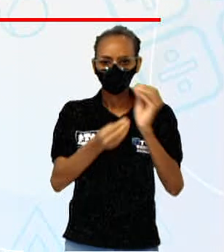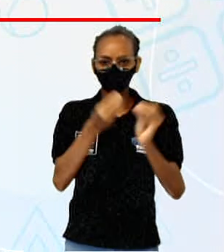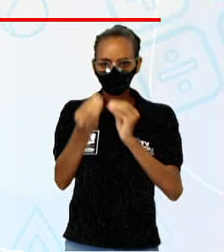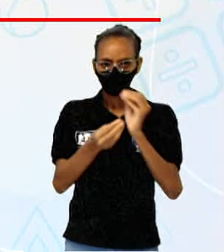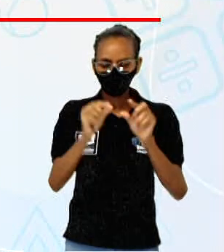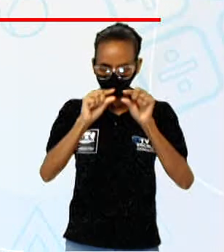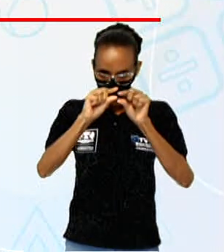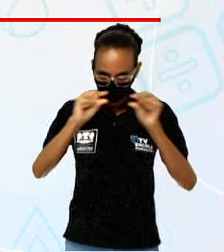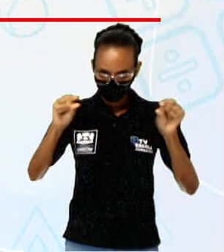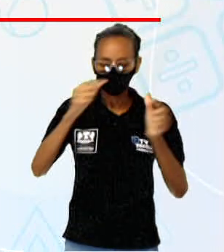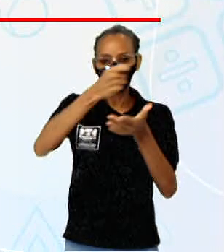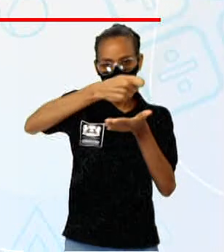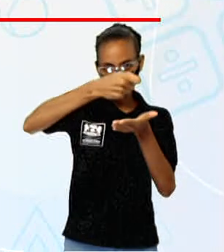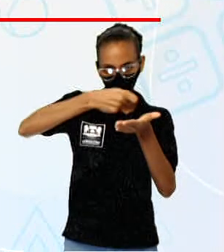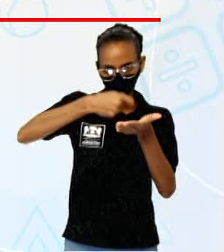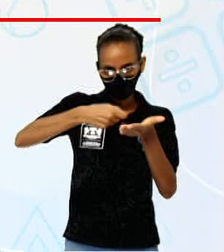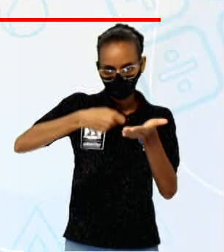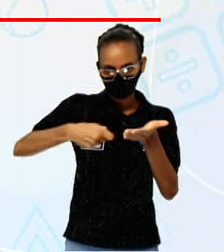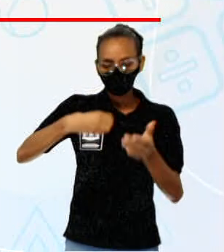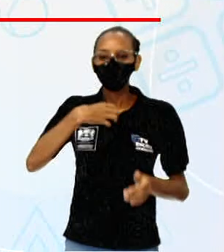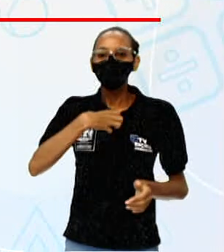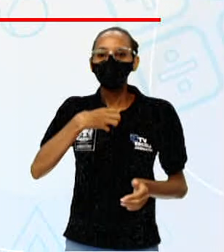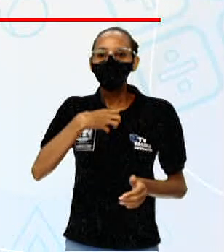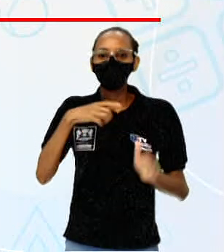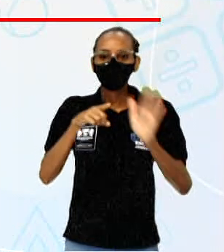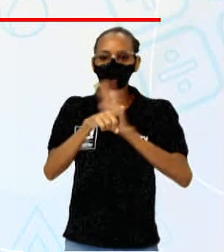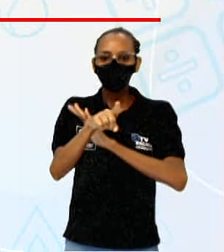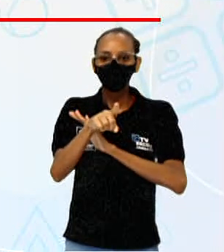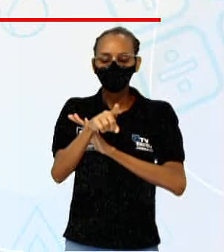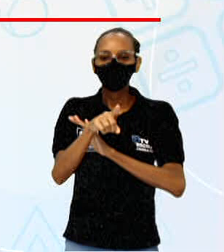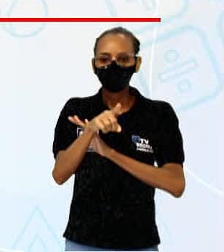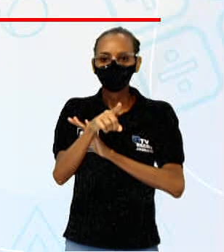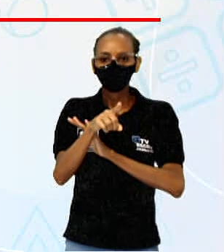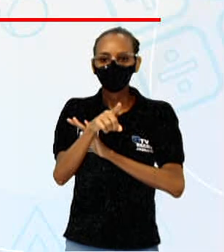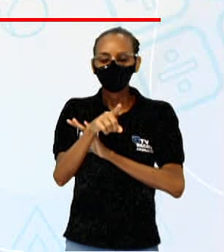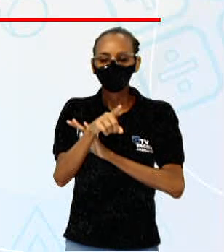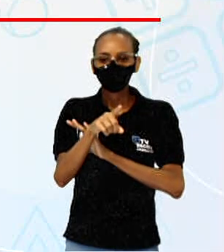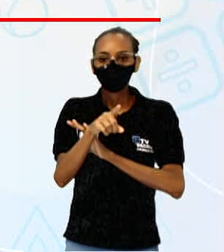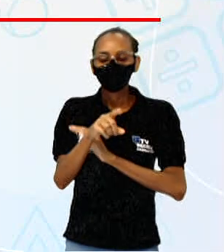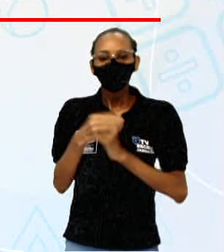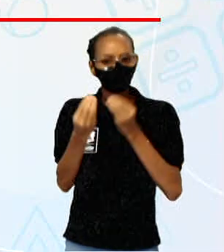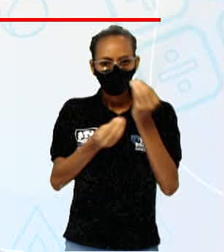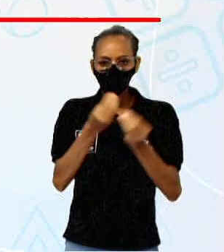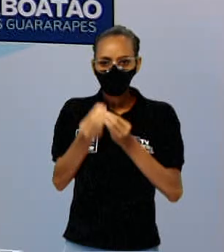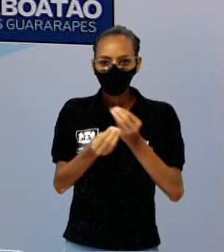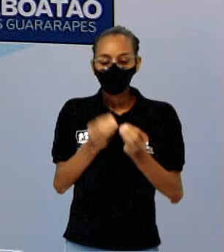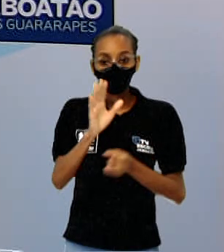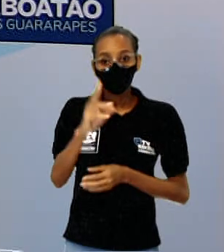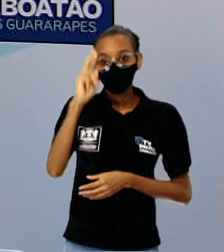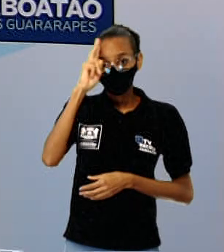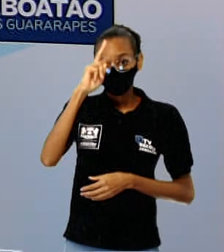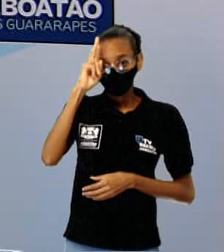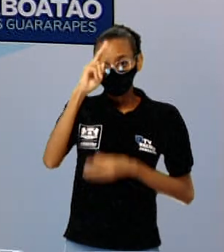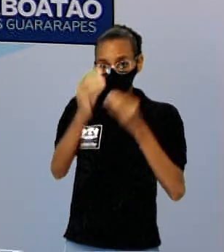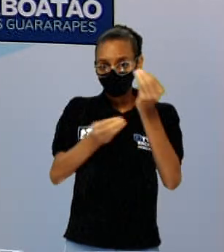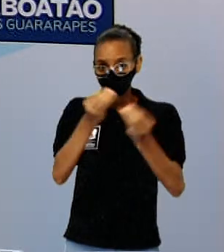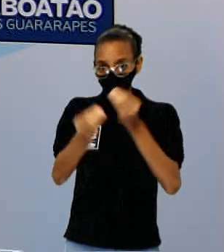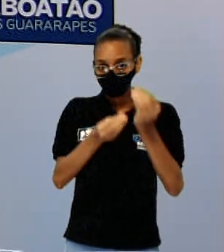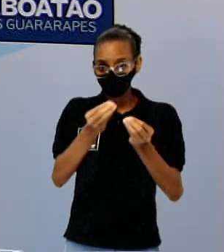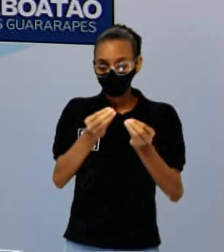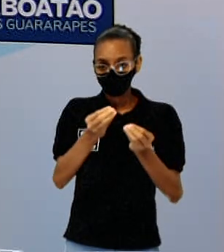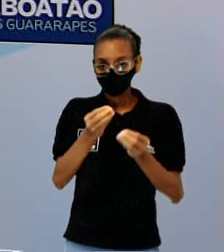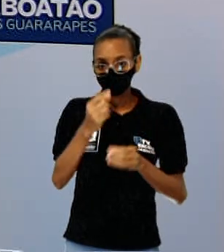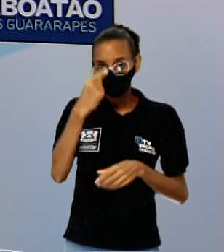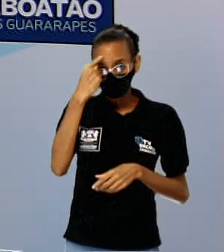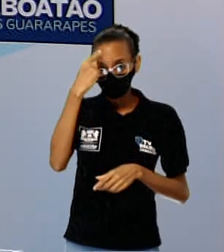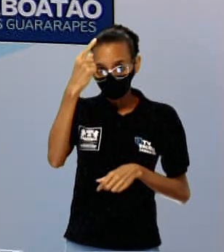E na forma interrogativa, gente, como é que vai ficar? Eu só quero lembrar a vocês o seguinte, que drank é